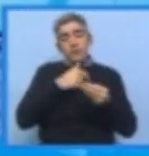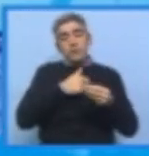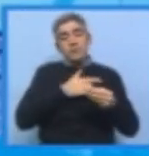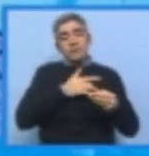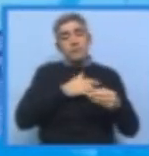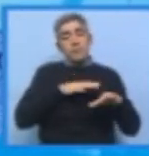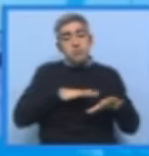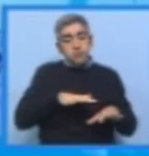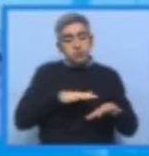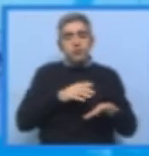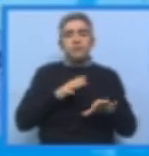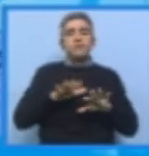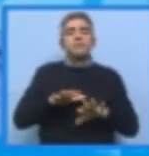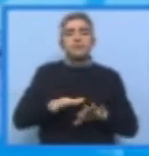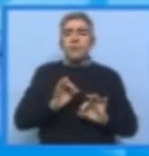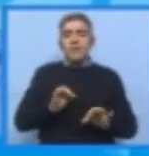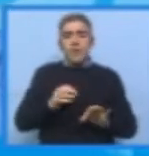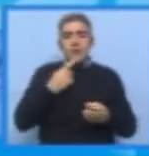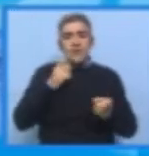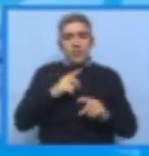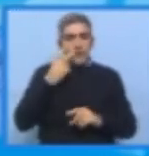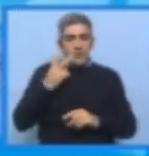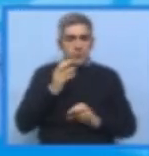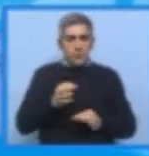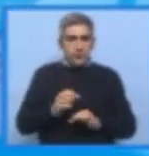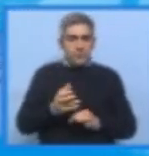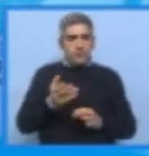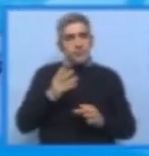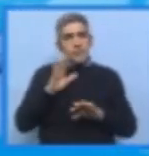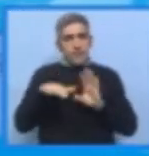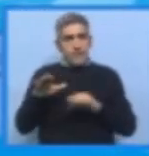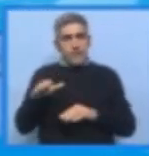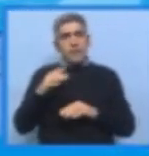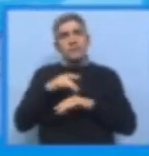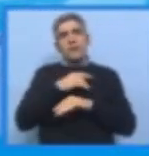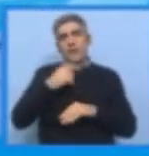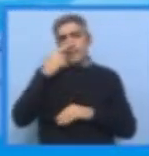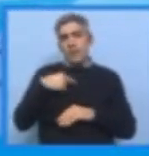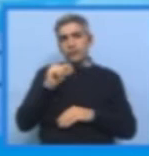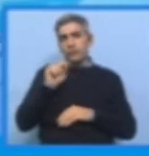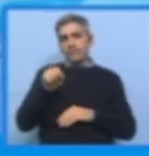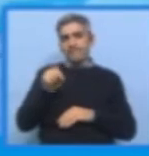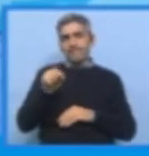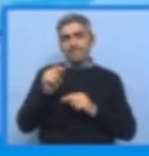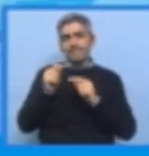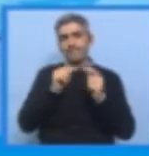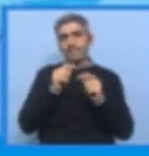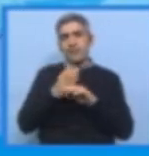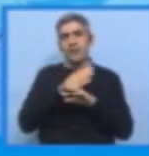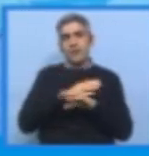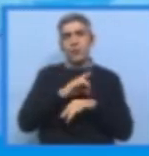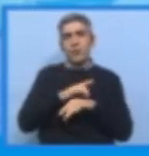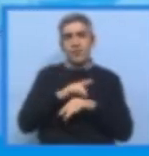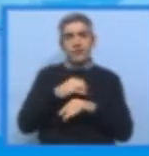proceder a reanimação. O que acontece, de facto, é que os médicos têm falhado um bocadinho nessa discussão prévia da